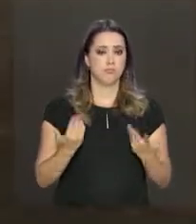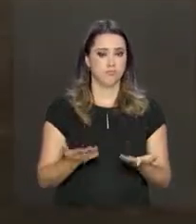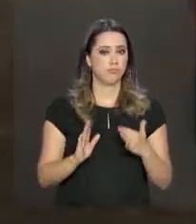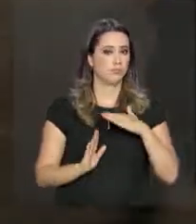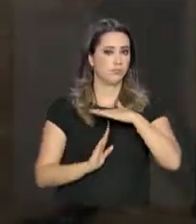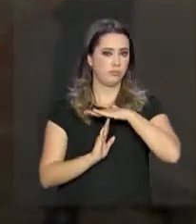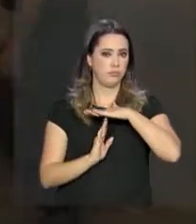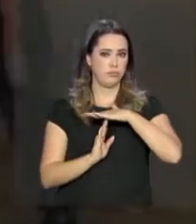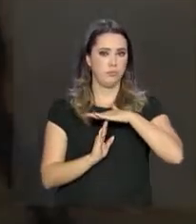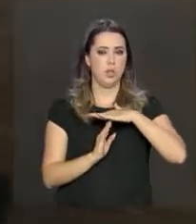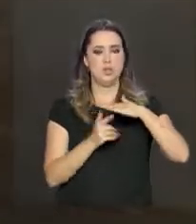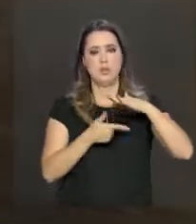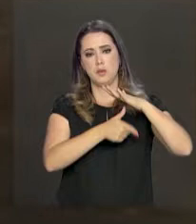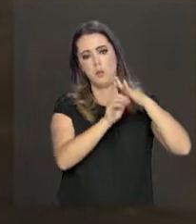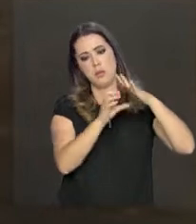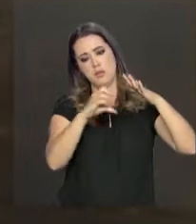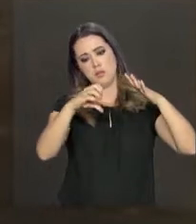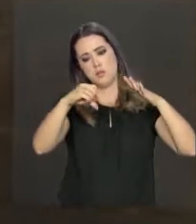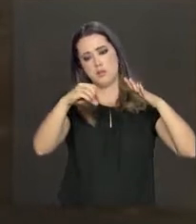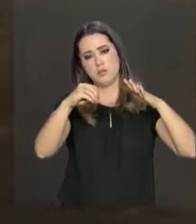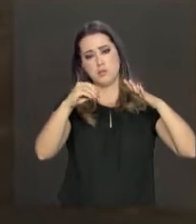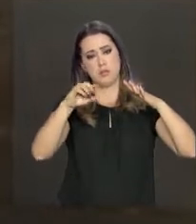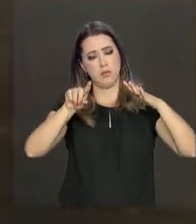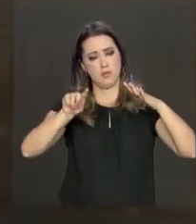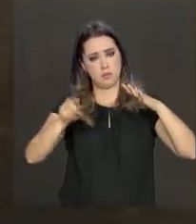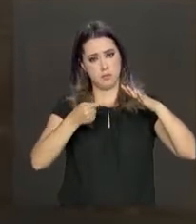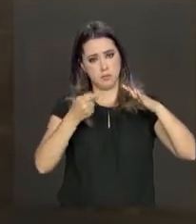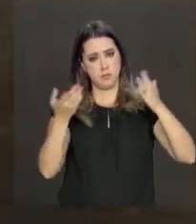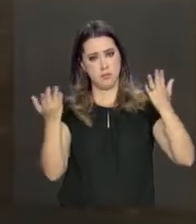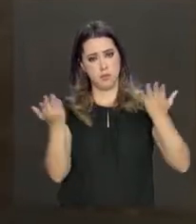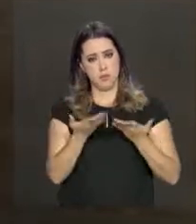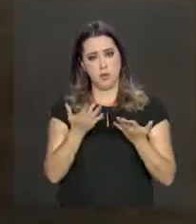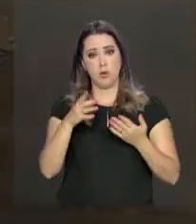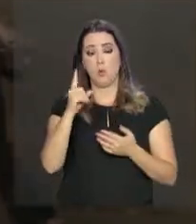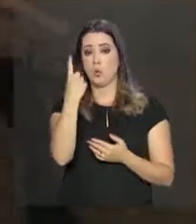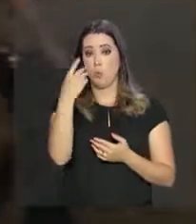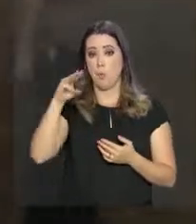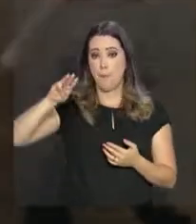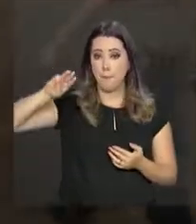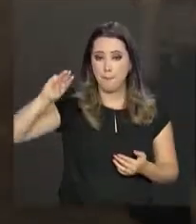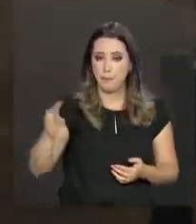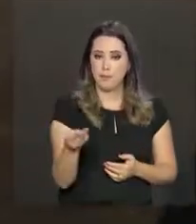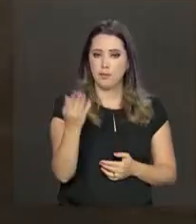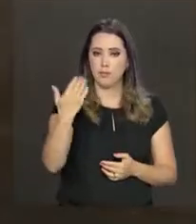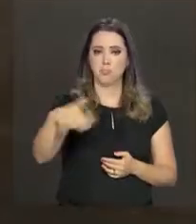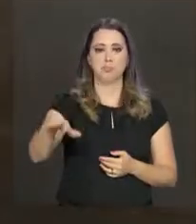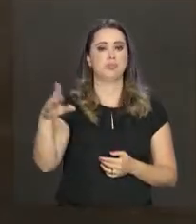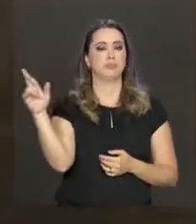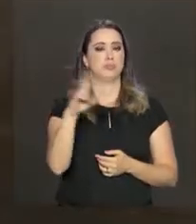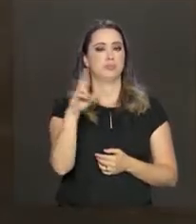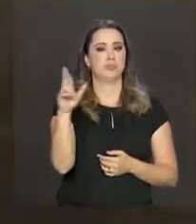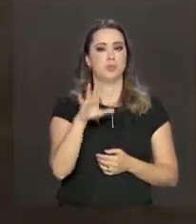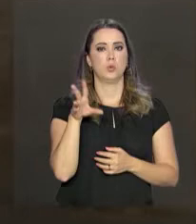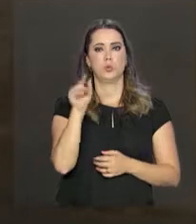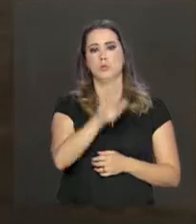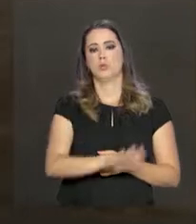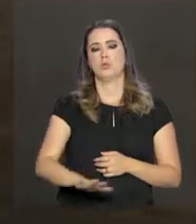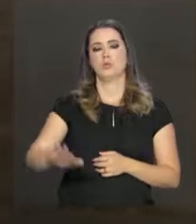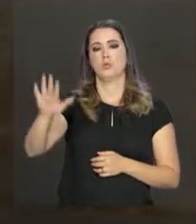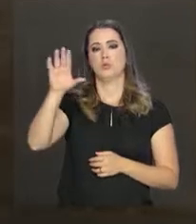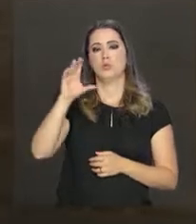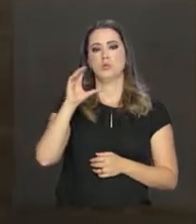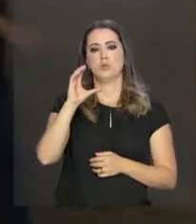teto no valor de um milhão e meio de reais vale para todo o país o conselho monetário nacional também